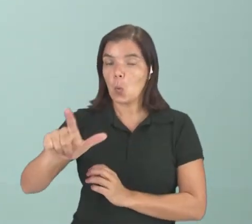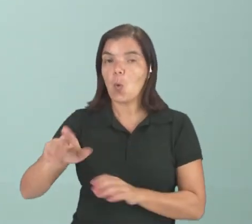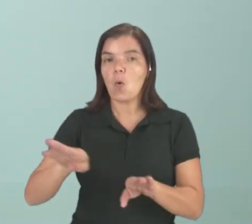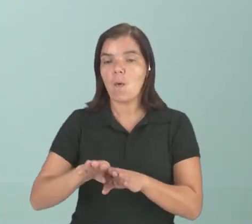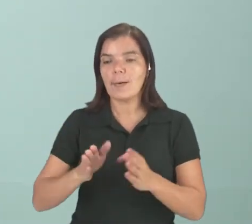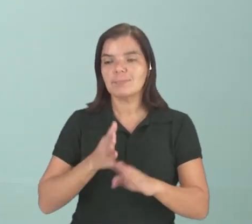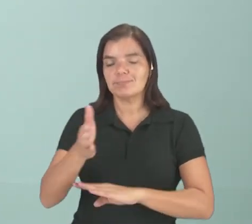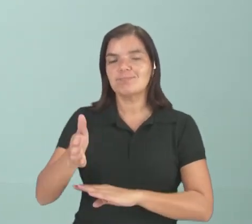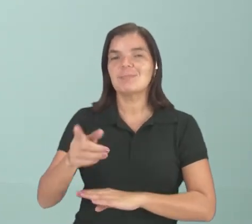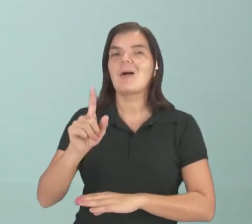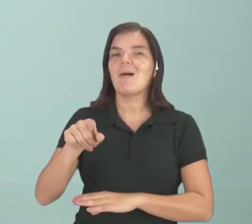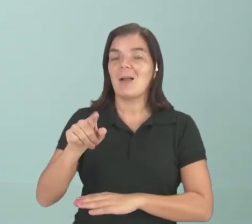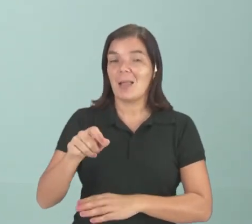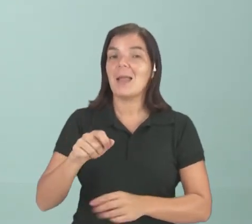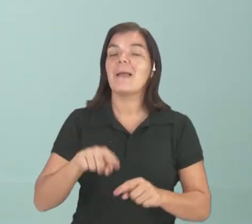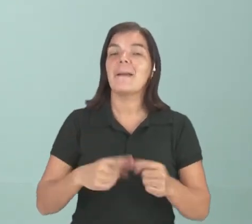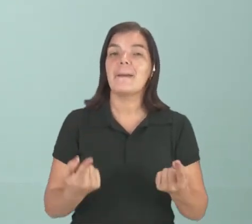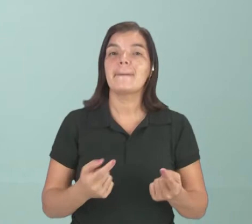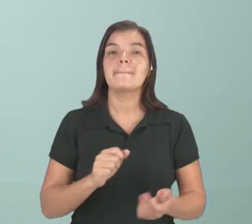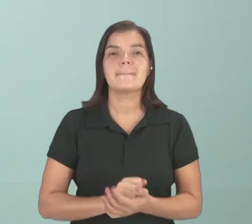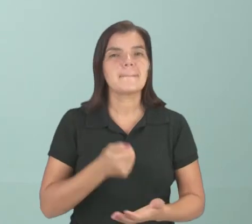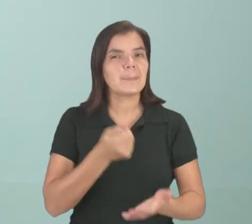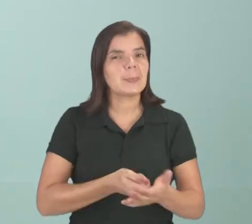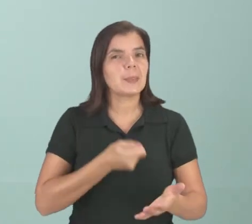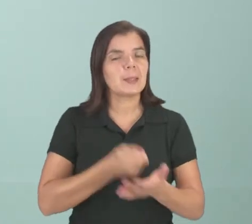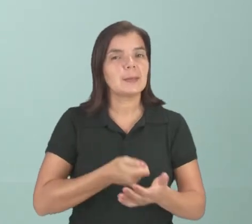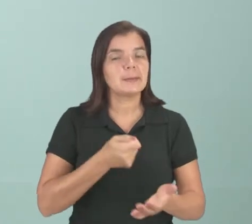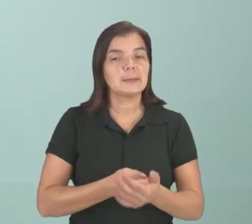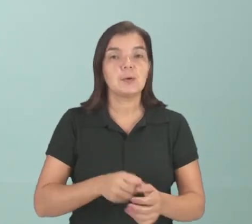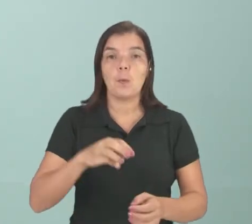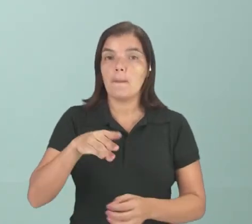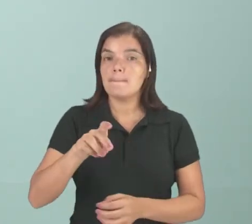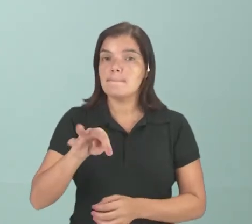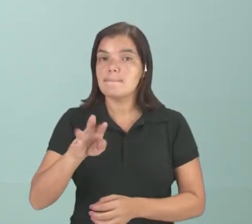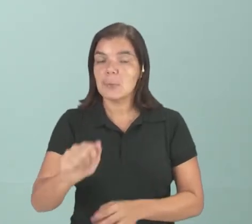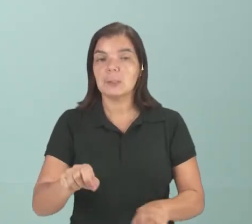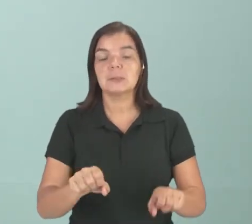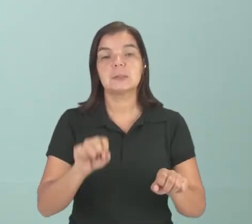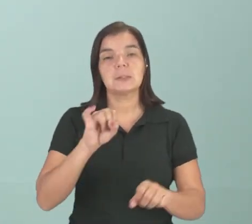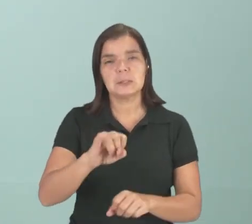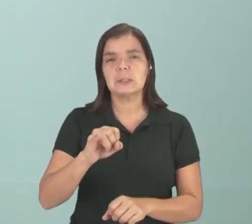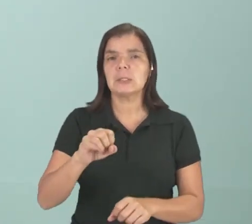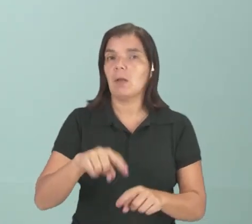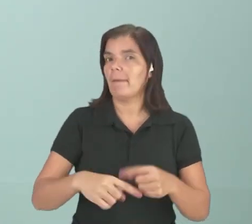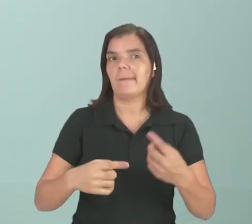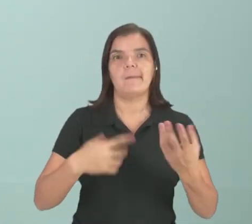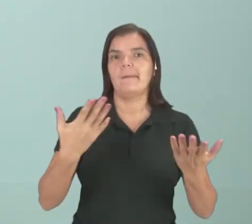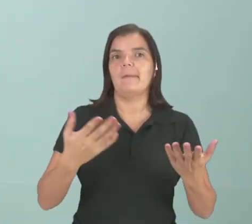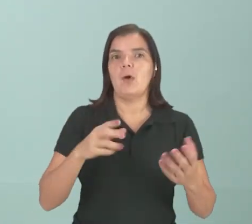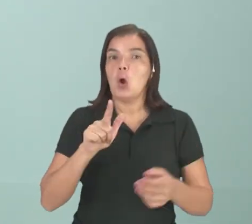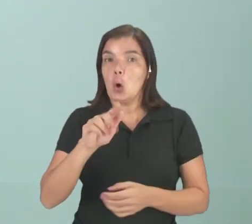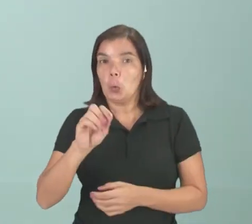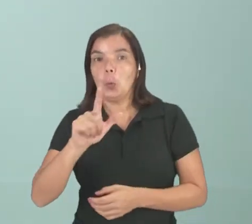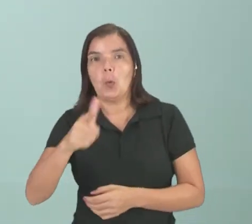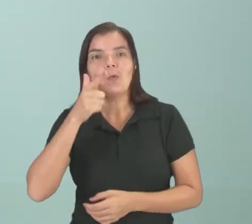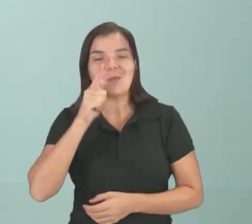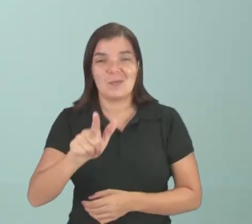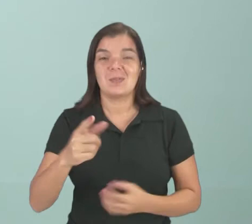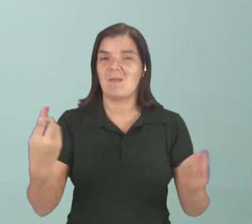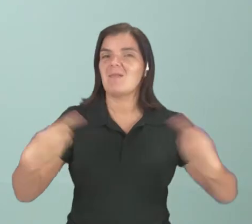é cobrado tá um arremesso de meta para o goleiro e se ele de repente deu uns louco aí faz um gol